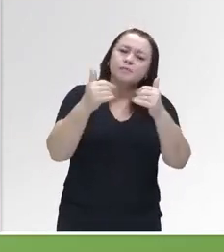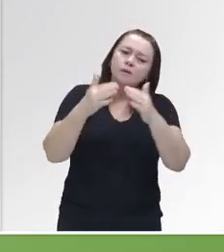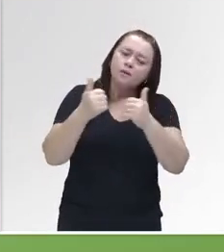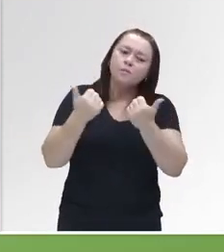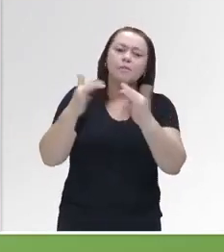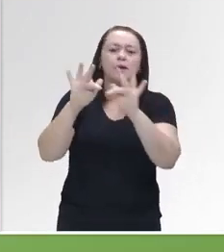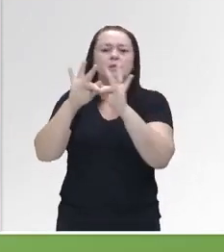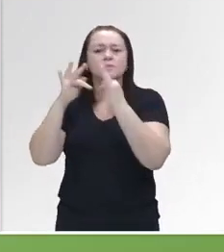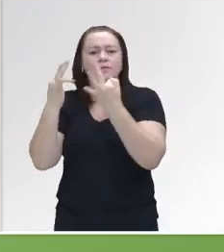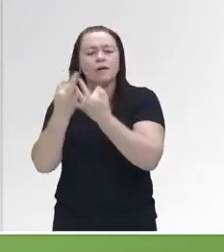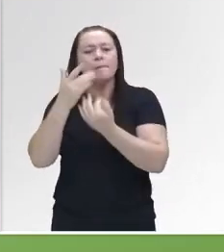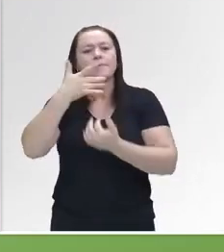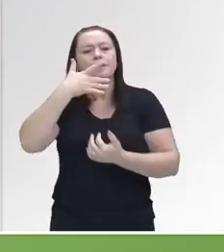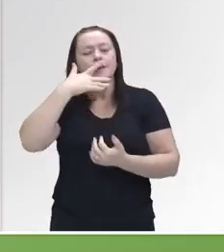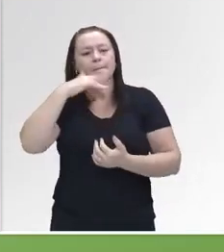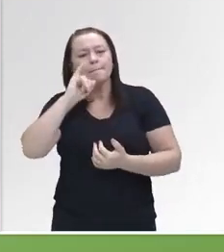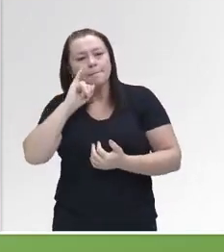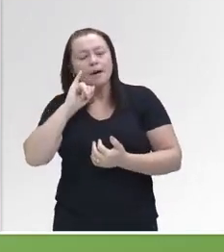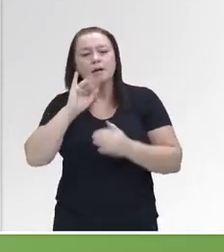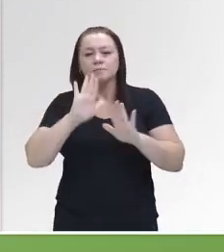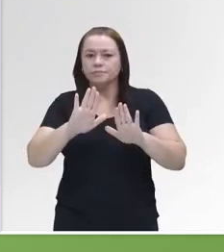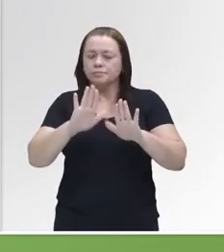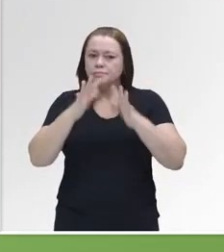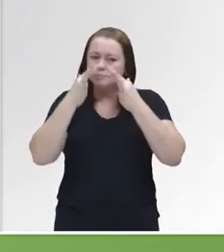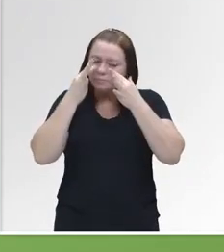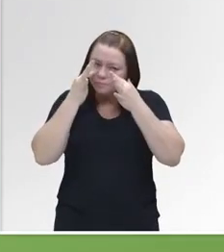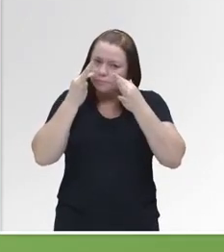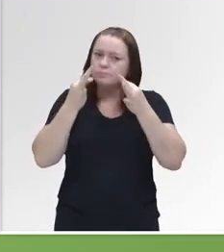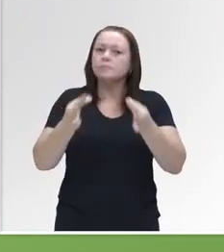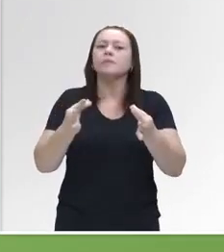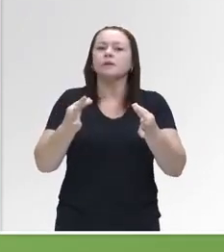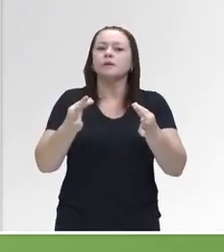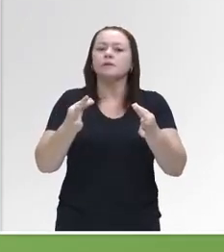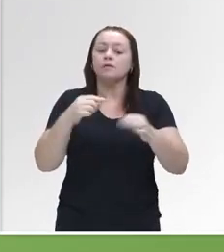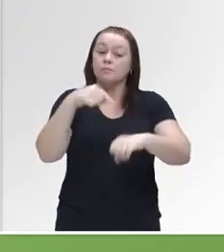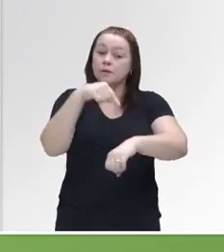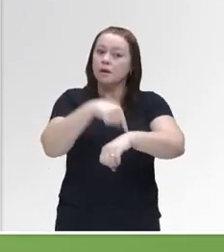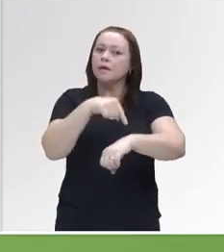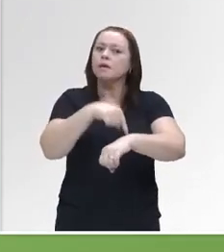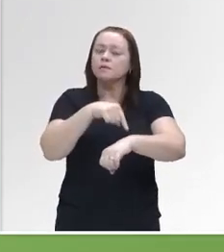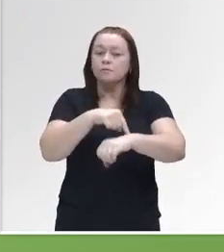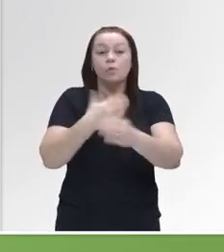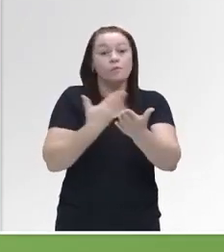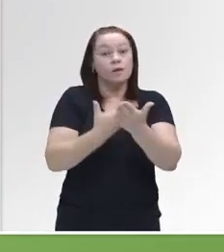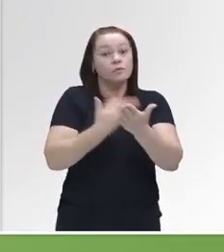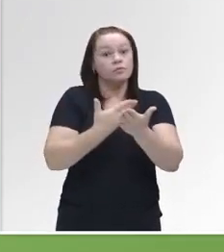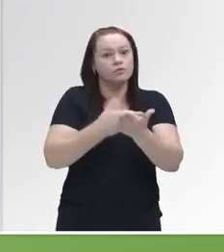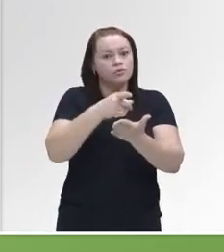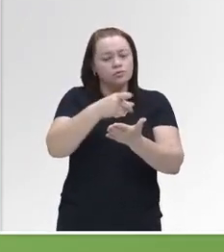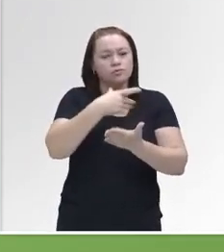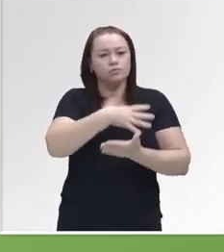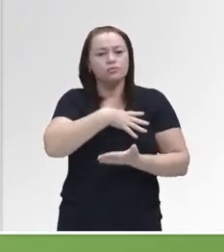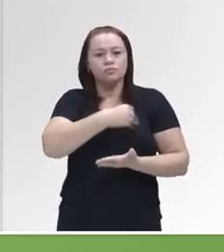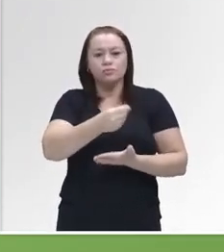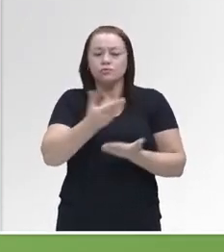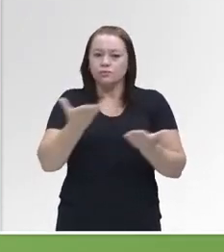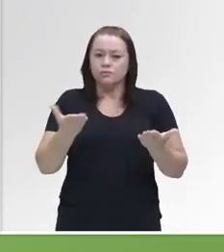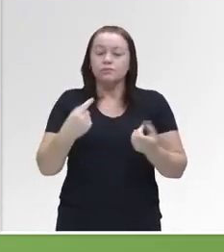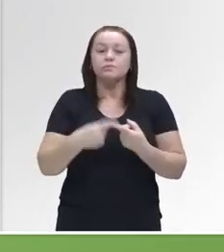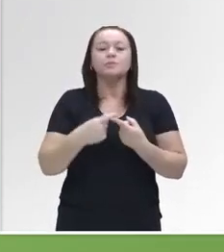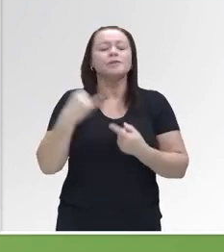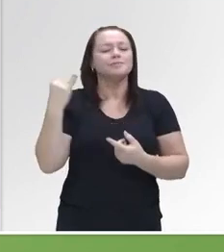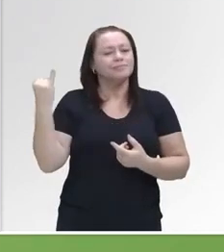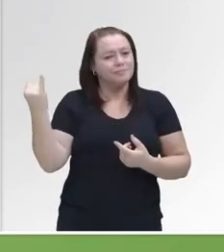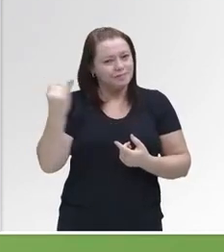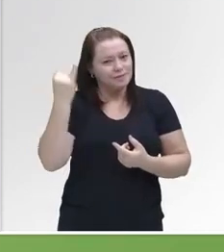responsáveis e pais que fiquem atentos a esse momento de estudo das crianças. Isso é muito importante, crianças.